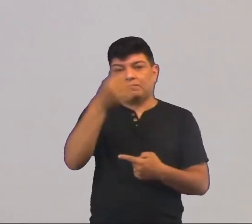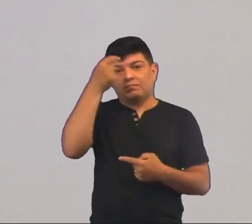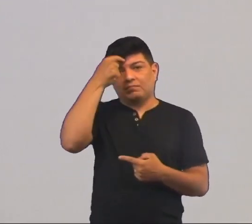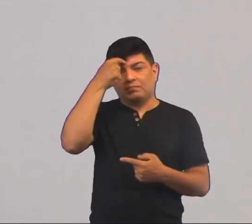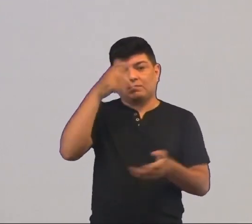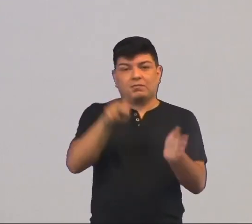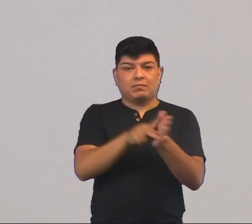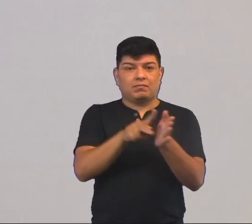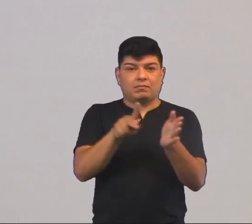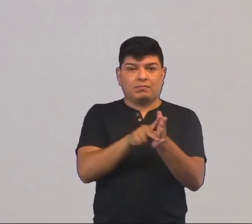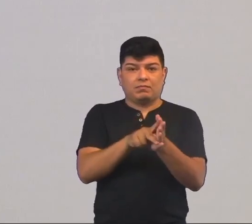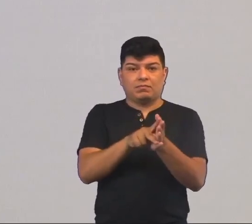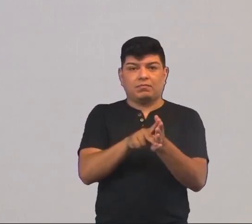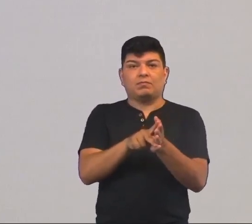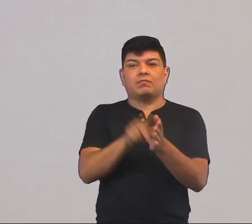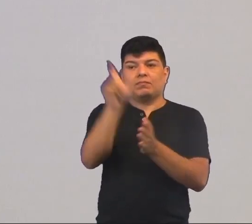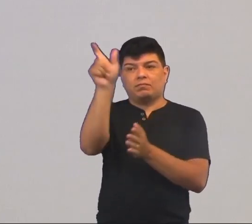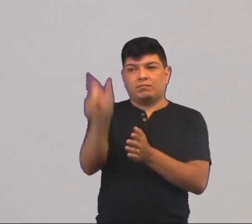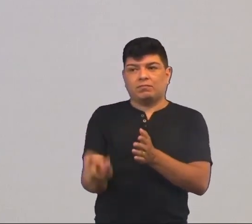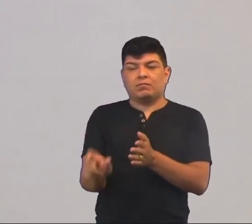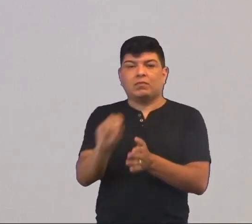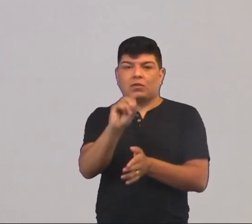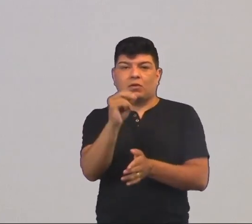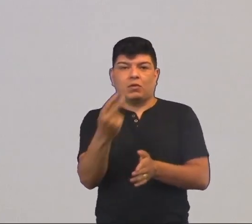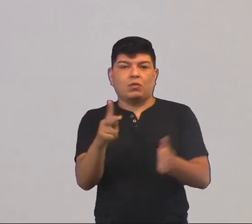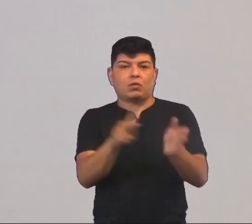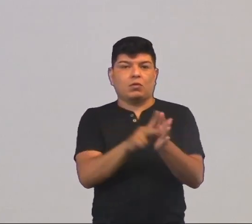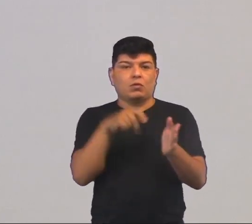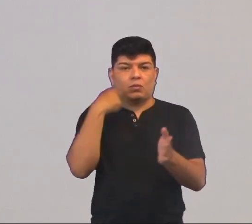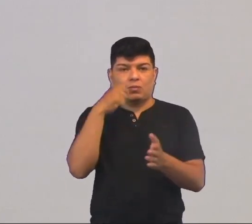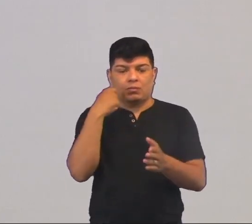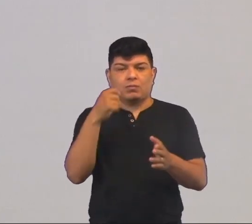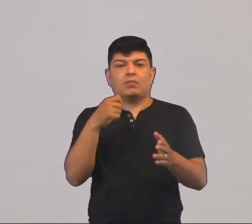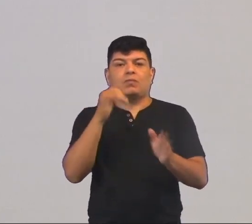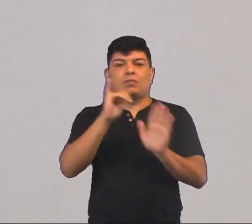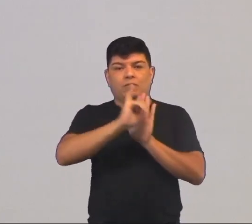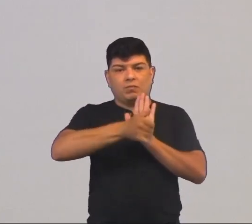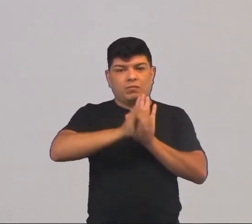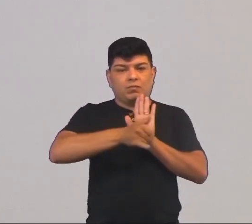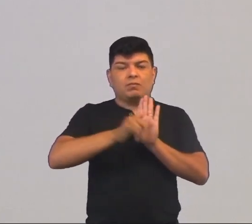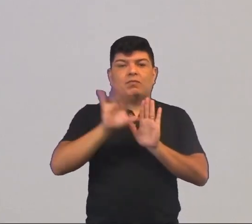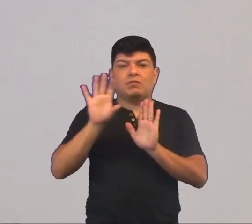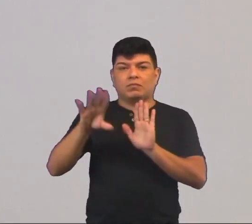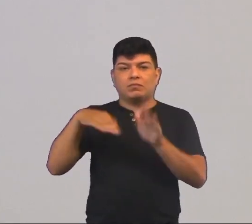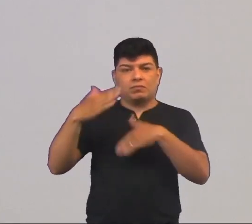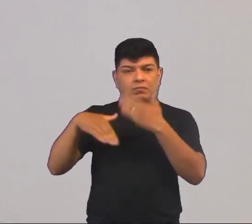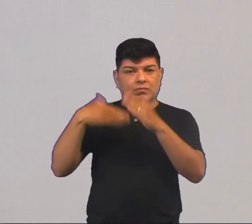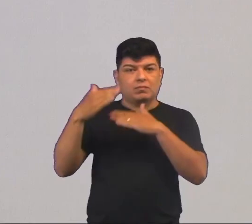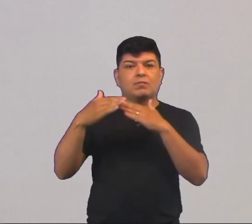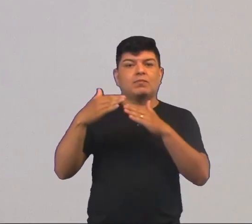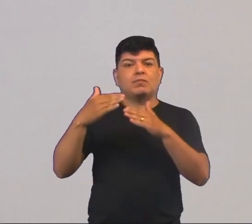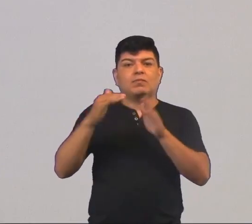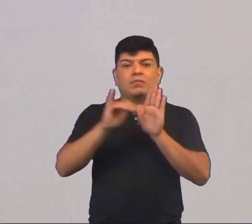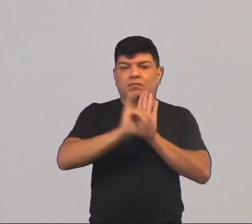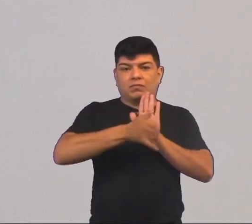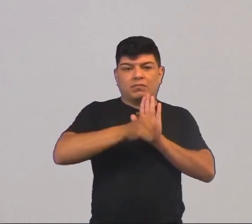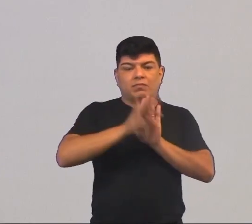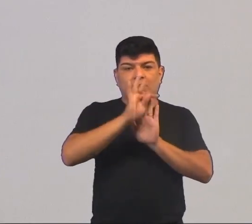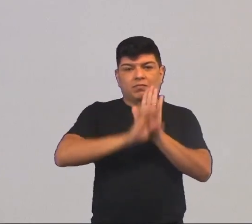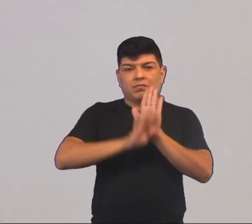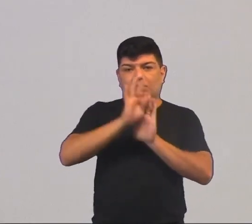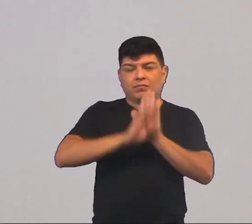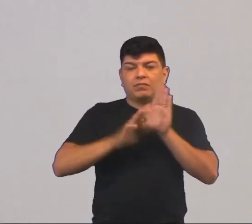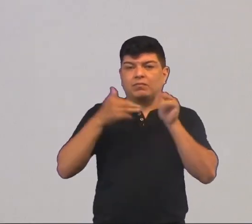pensamento do personagem ou do próprio autor, do narrador que está ali desenvolvendo a narrativa do